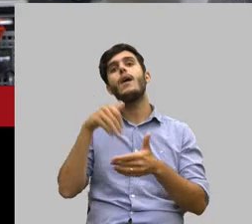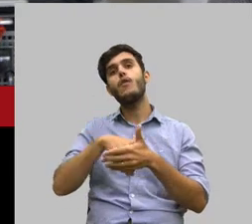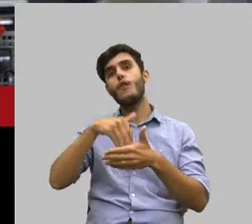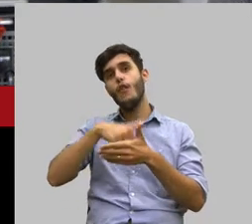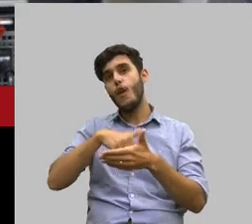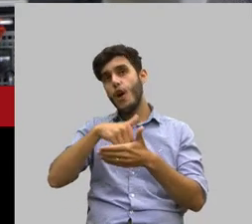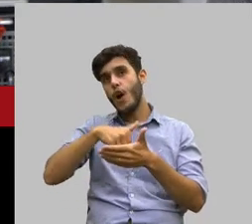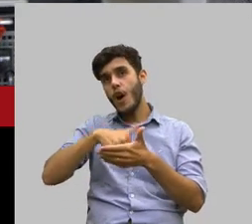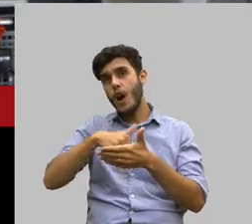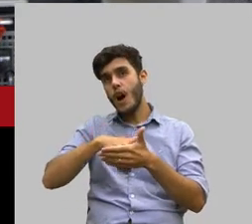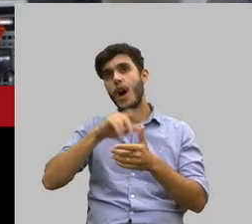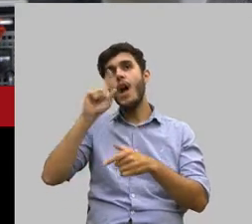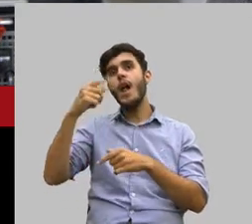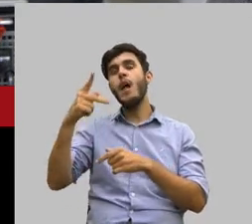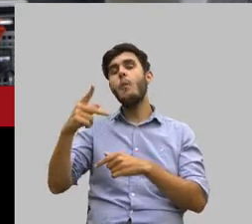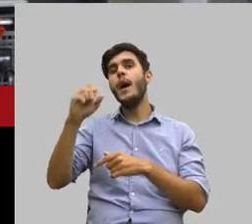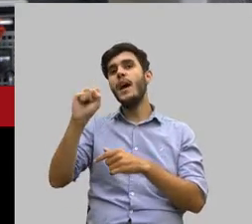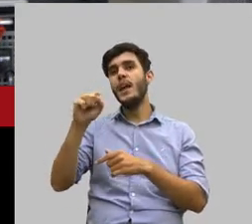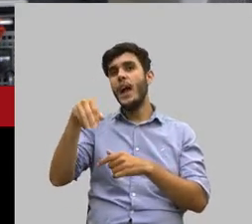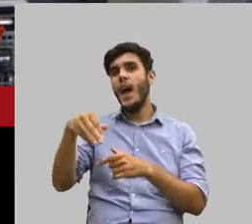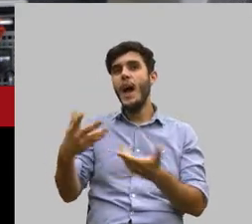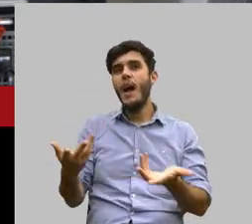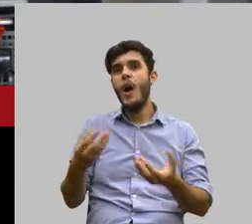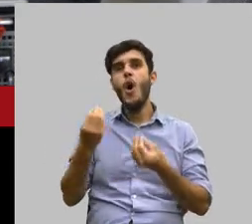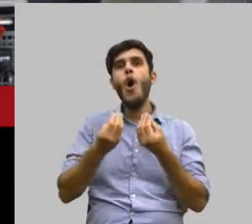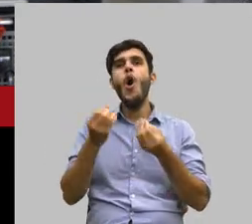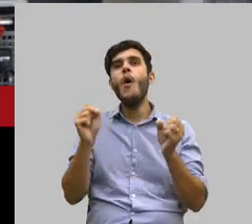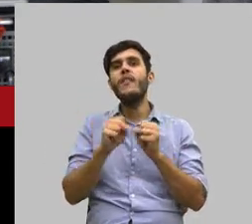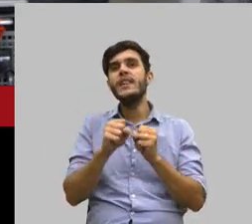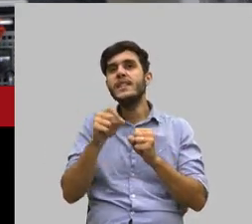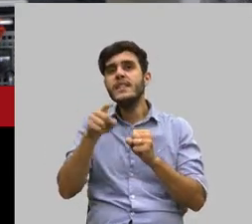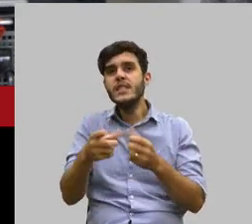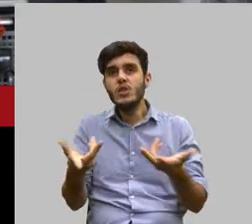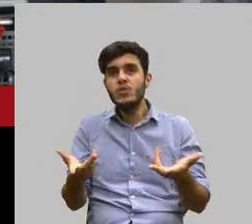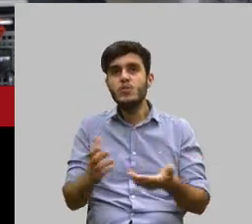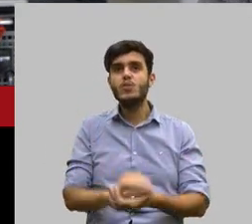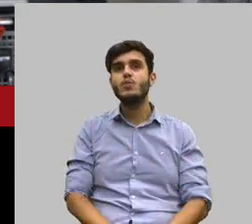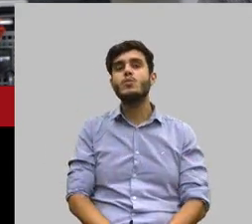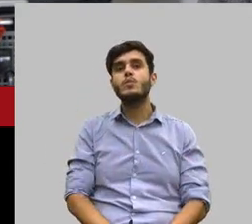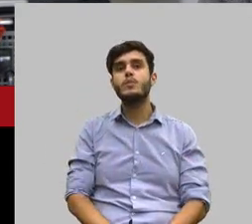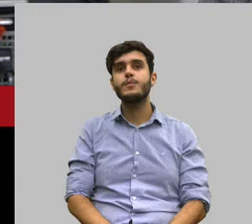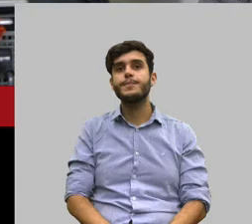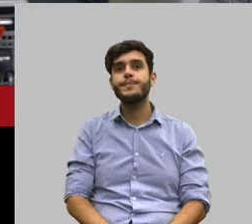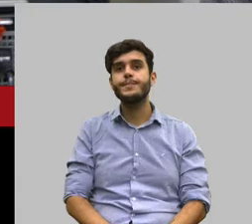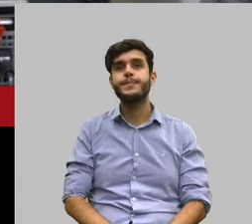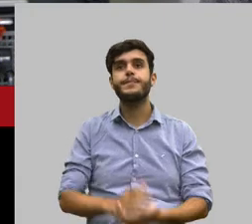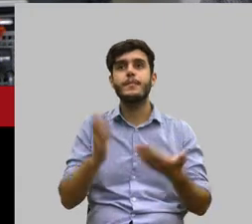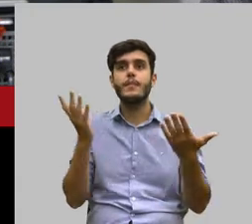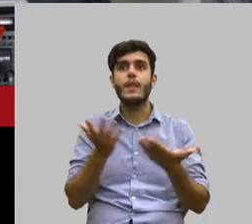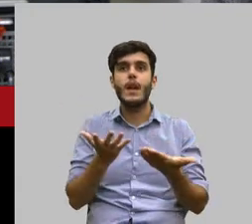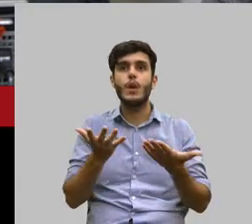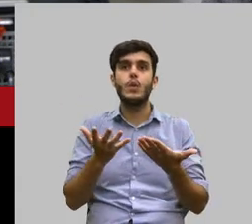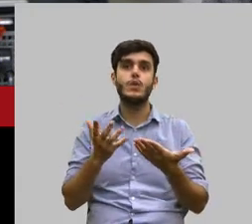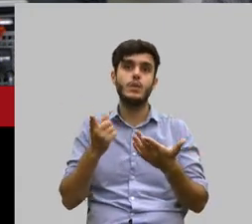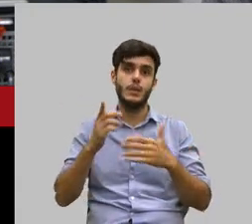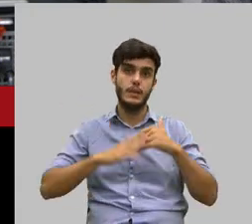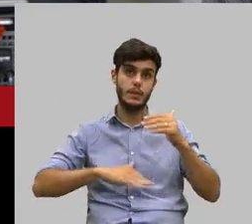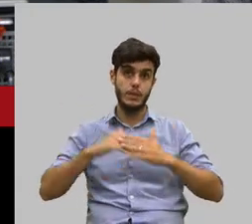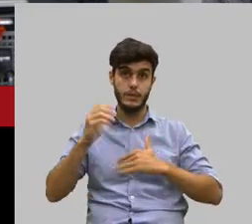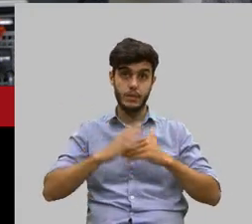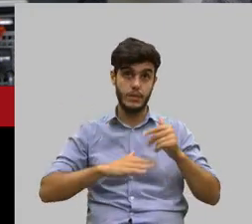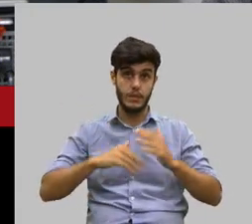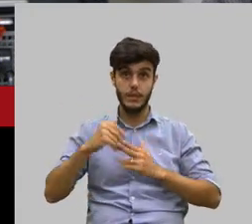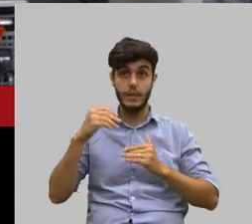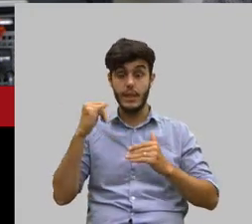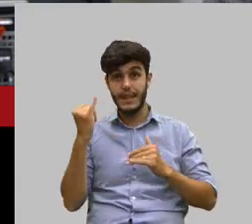virar o ipsm como é que vai como é que vai ser isso não é a gente acha a a profissão de vocês é uma profissão tão